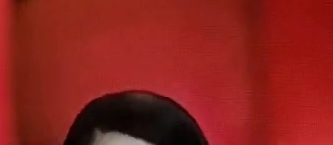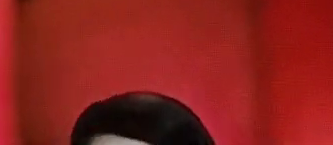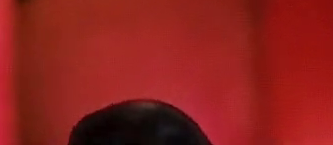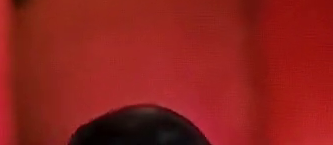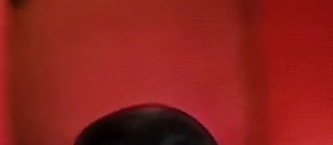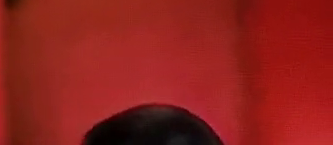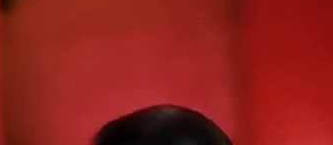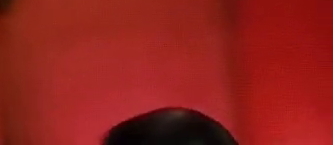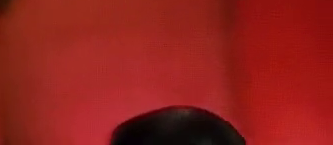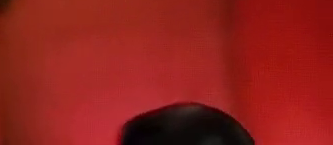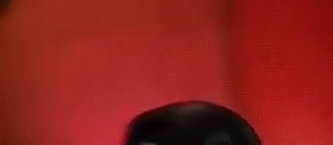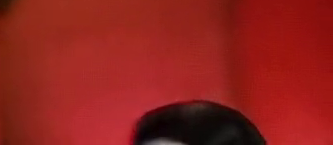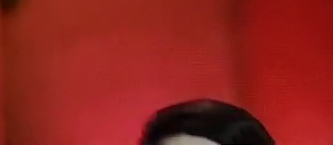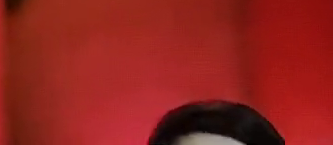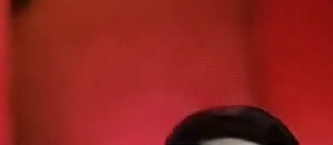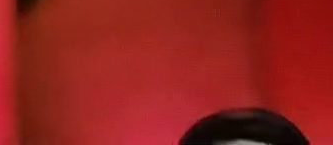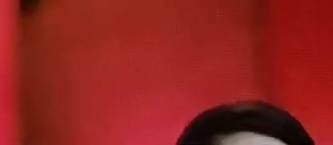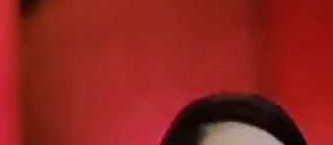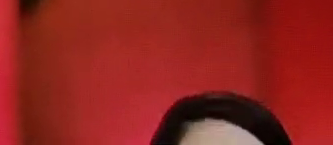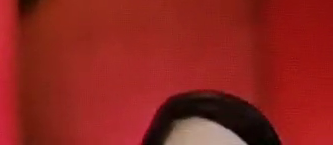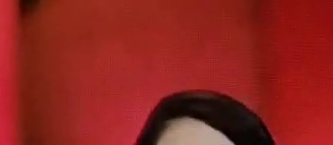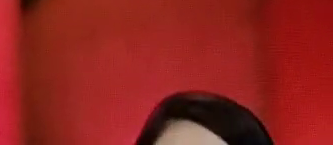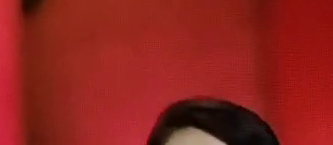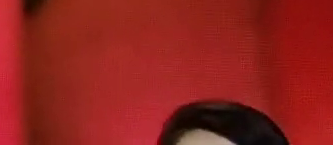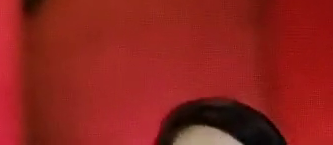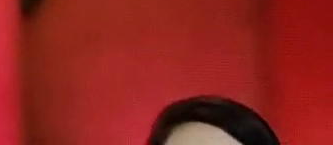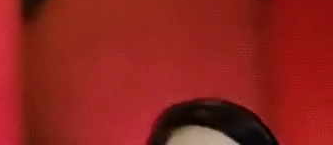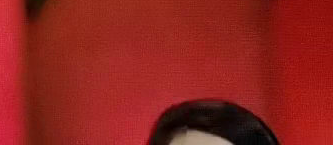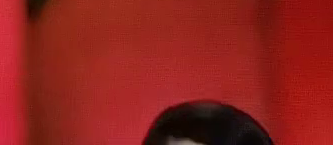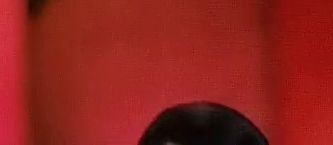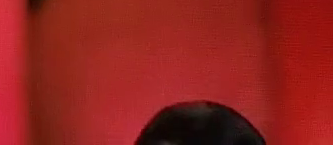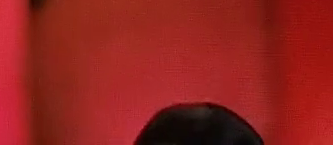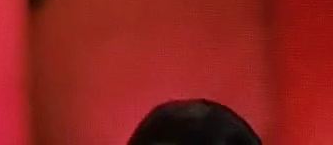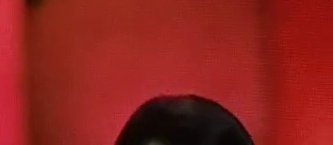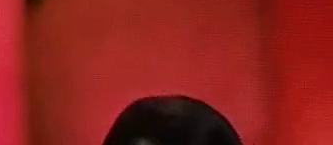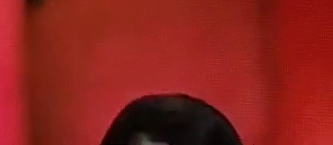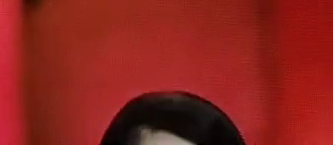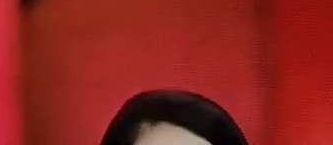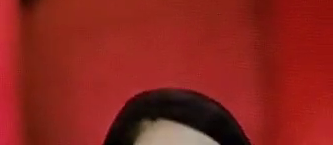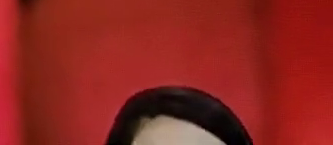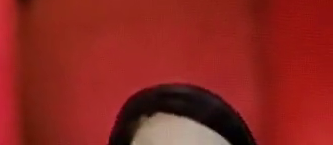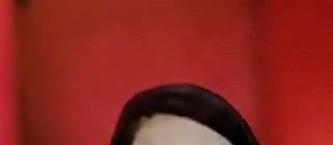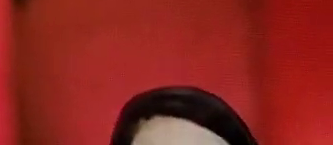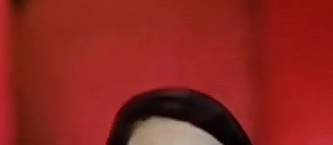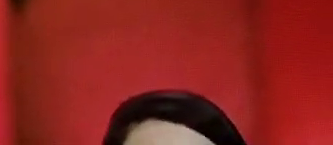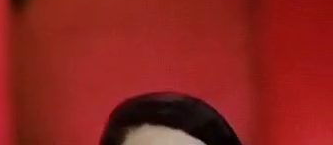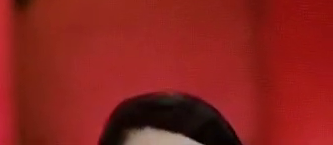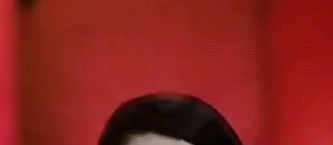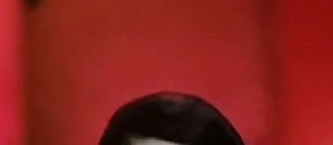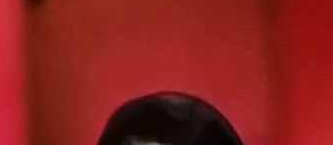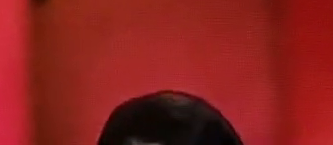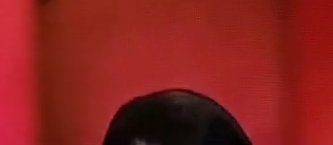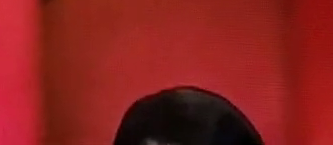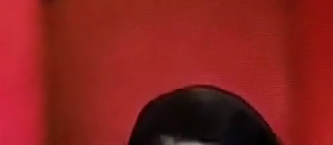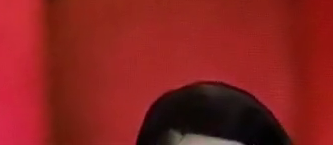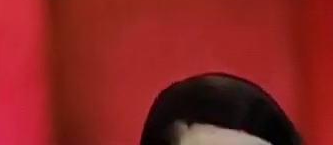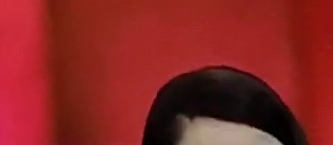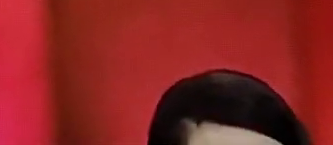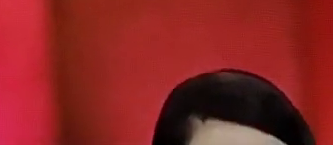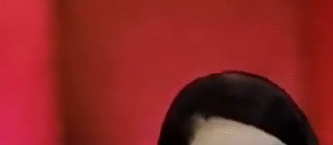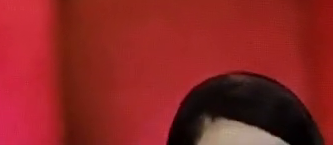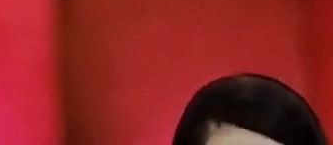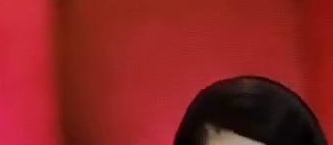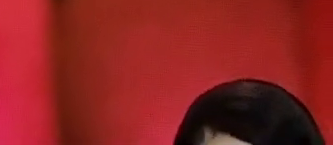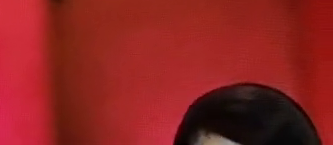foi justamente o primeiro julgamento do ministro Luiz Roberto Barroso como presidente do Supremo